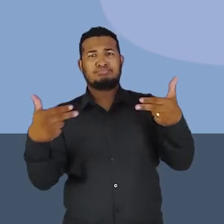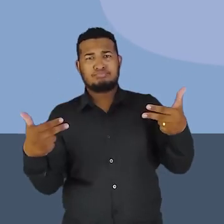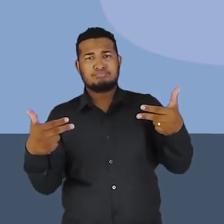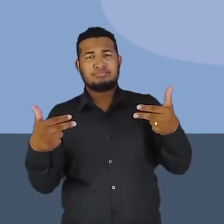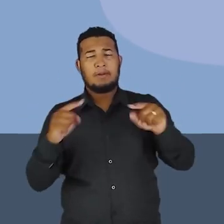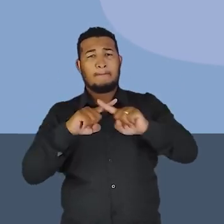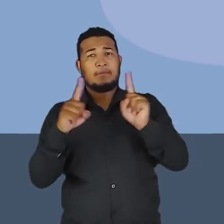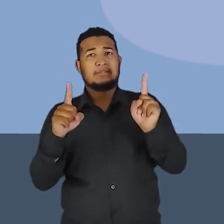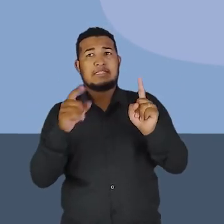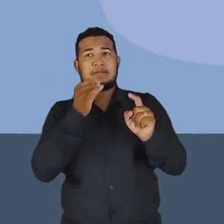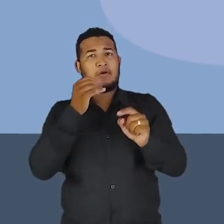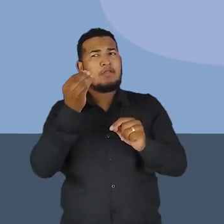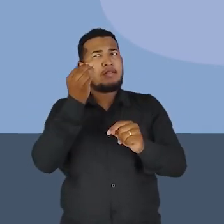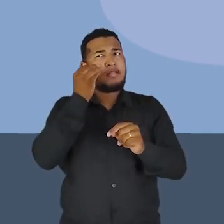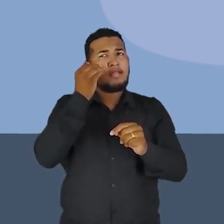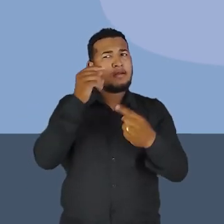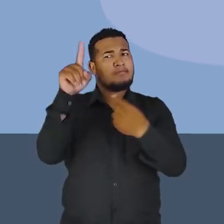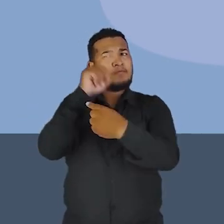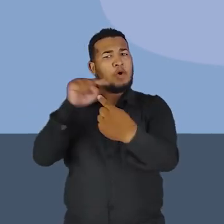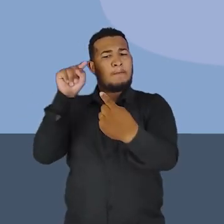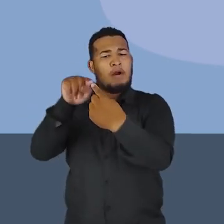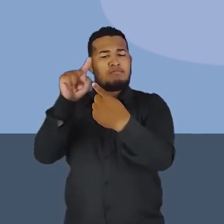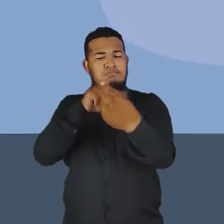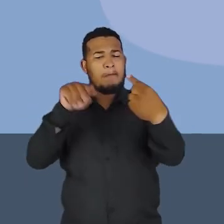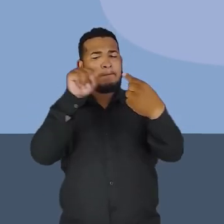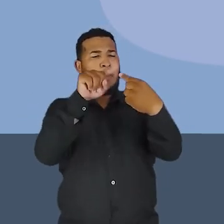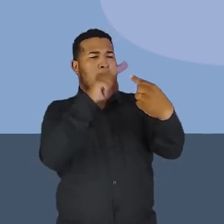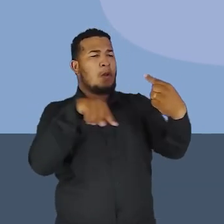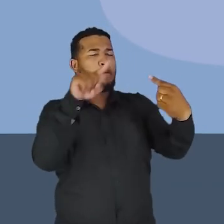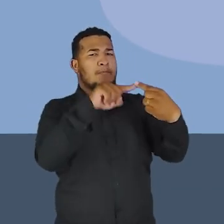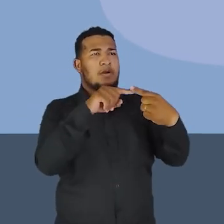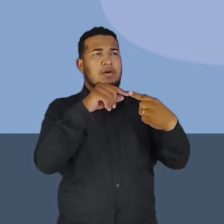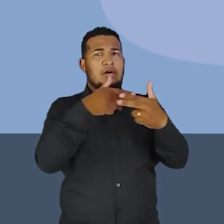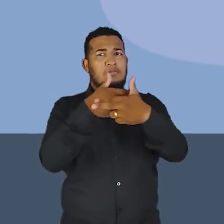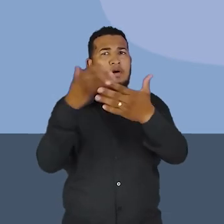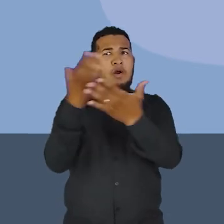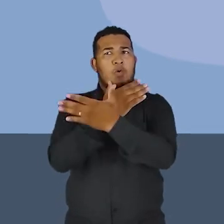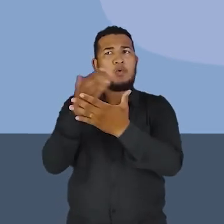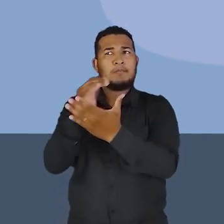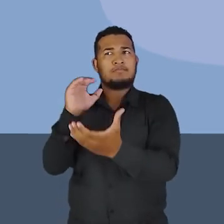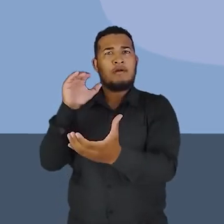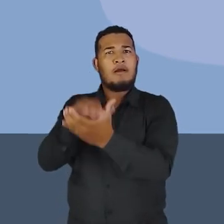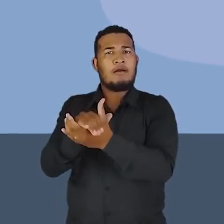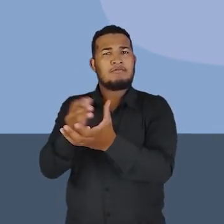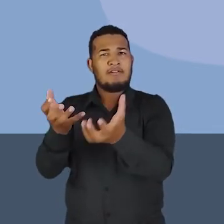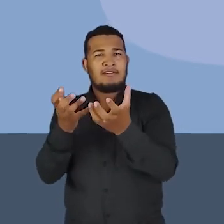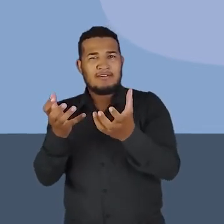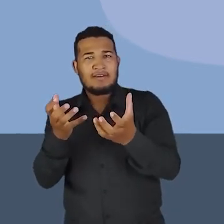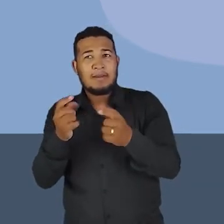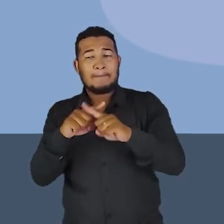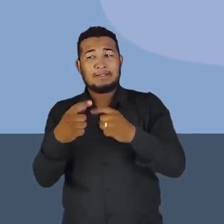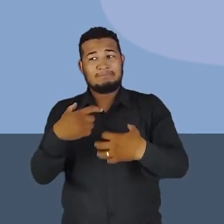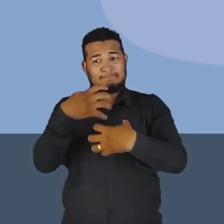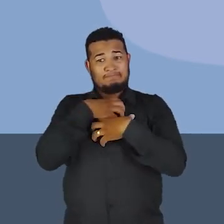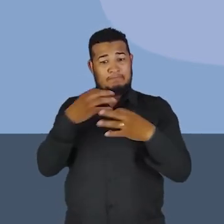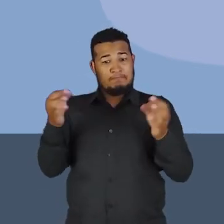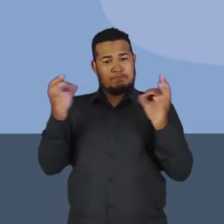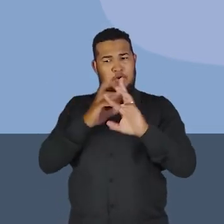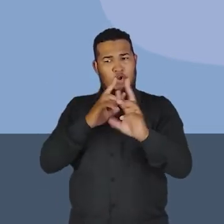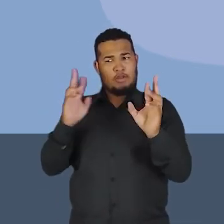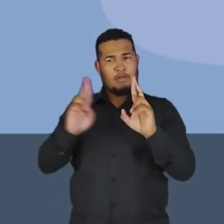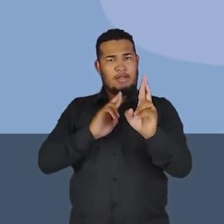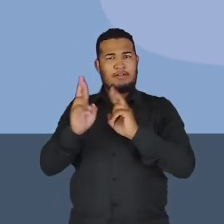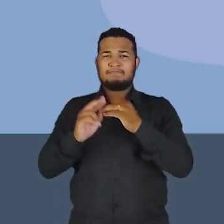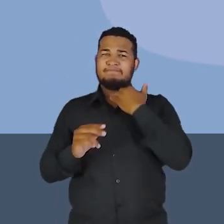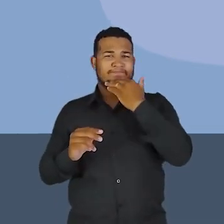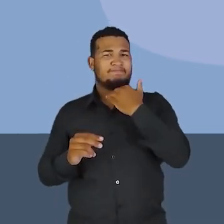Dentro do que nós pretendemos, muitas pessoas pretendem se casar e não estão prontas para o relacionamento.